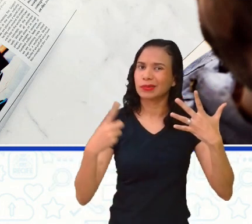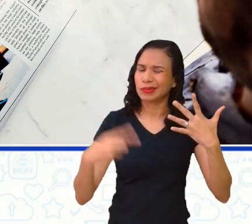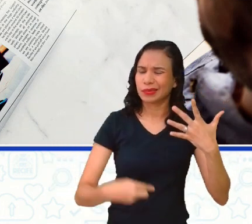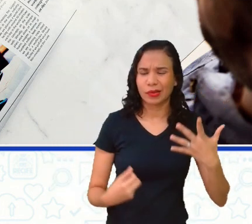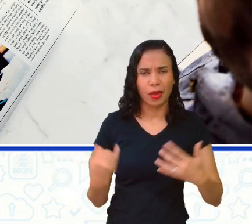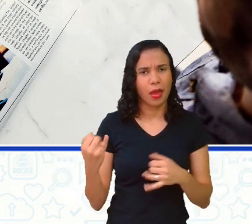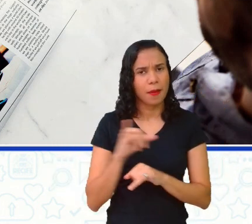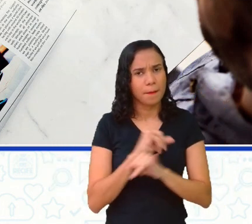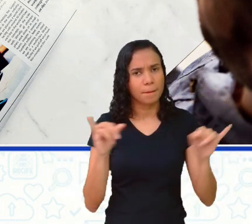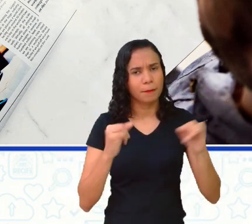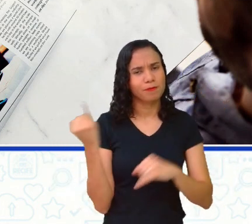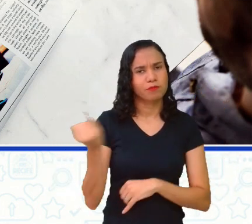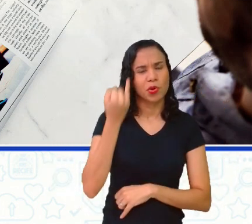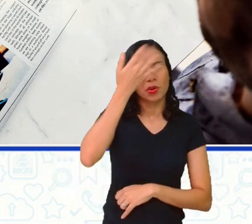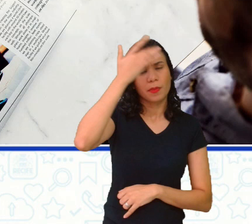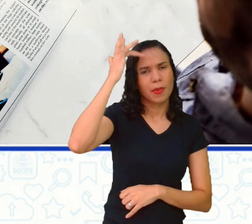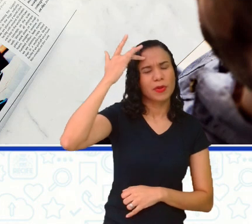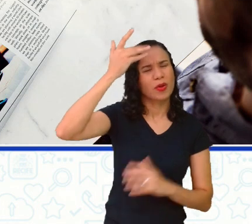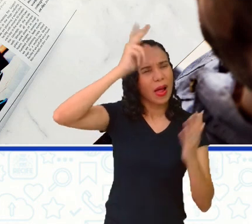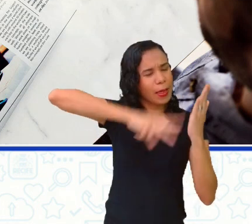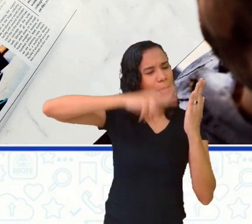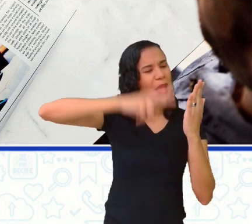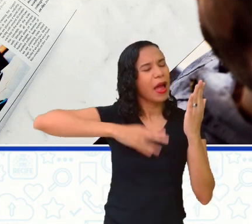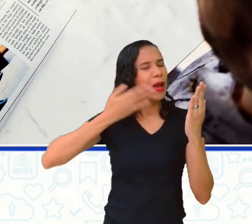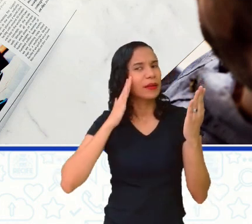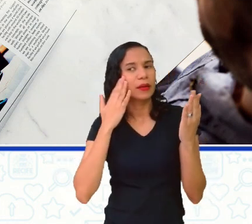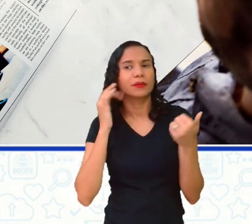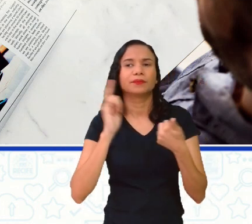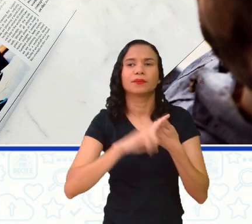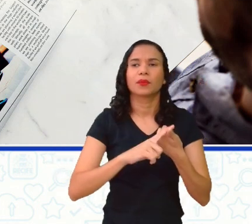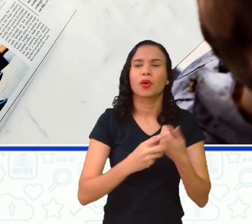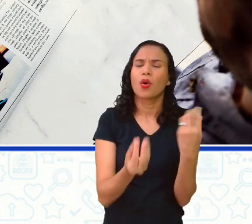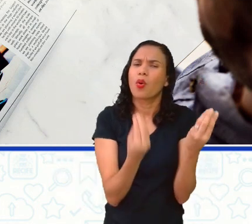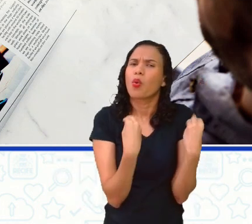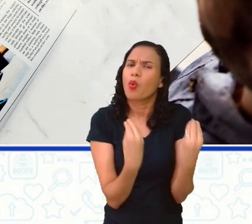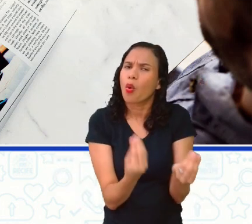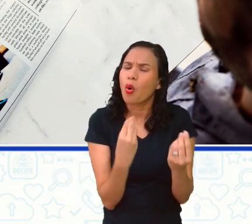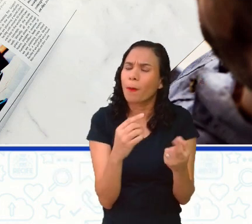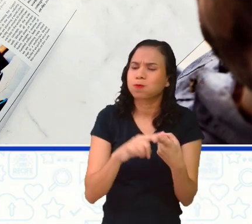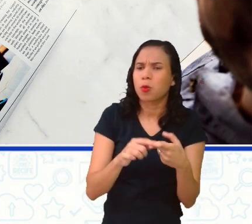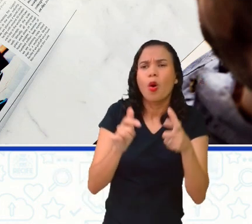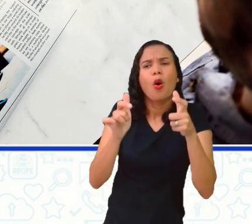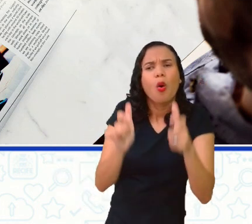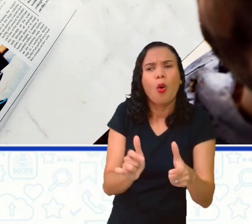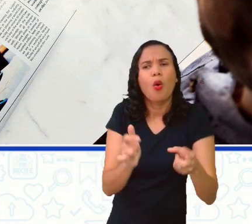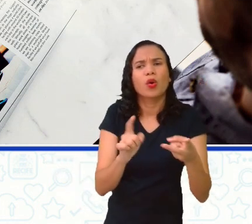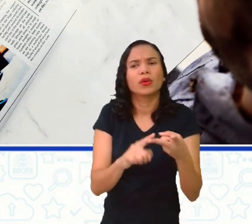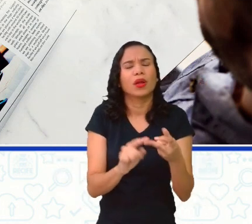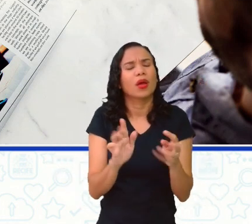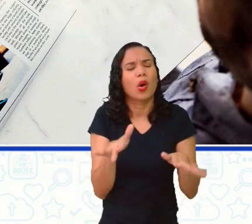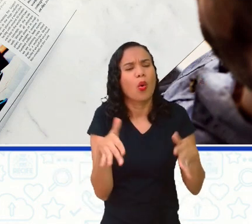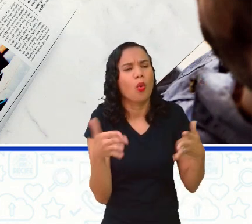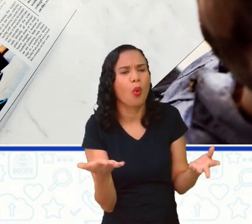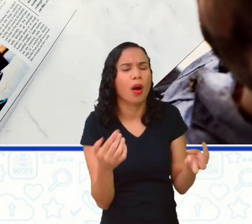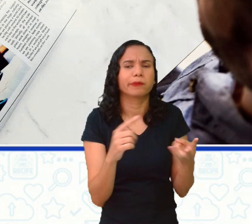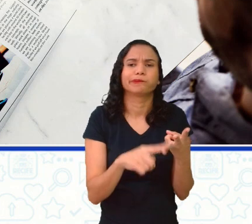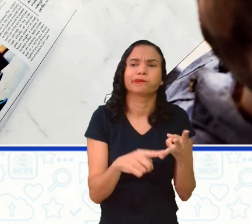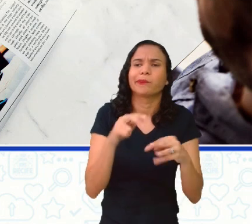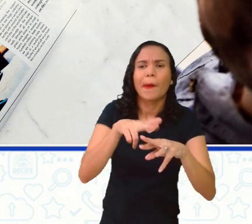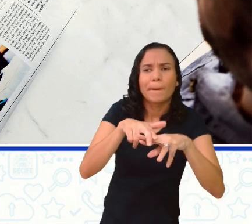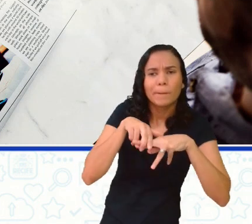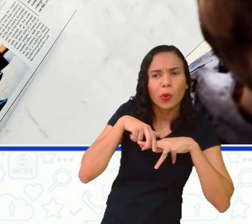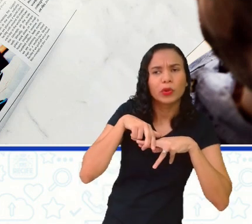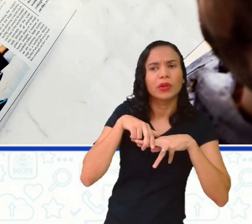básicas para o público leitor. Então, a gente tem o como, o onde, o quando, o